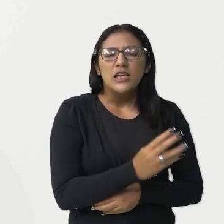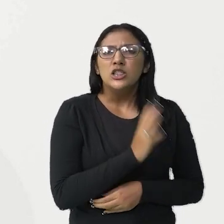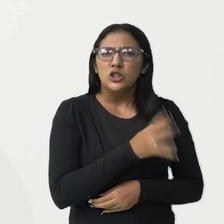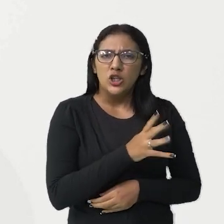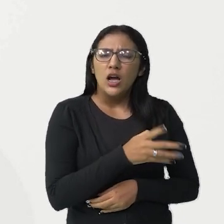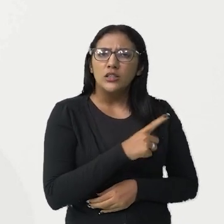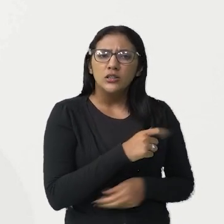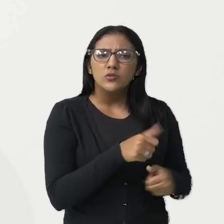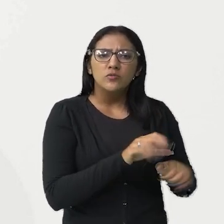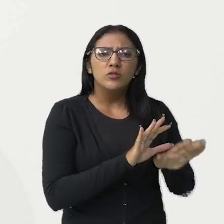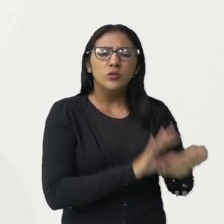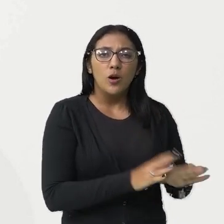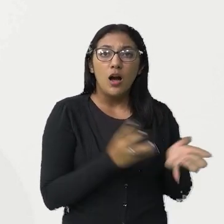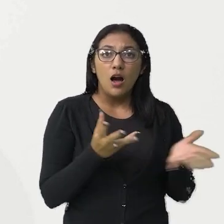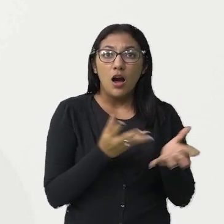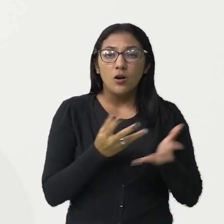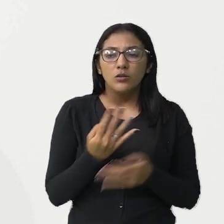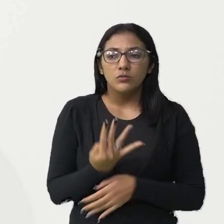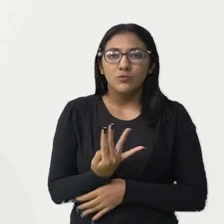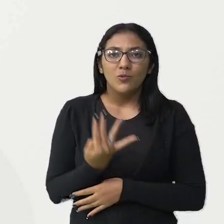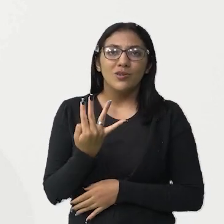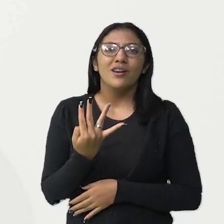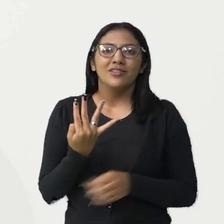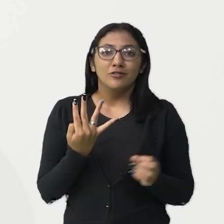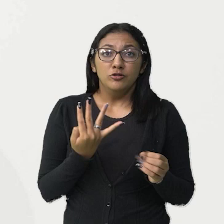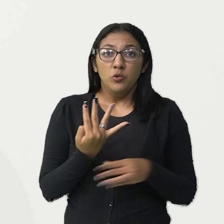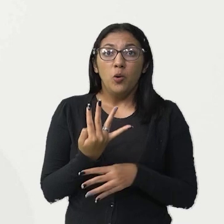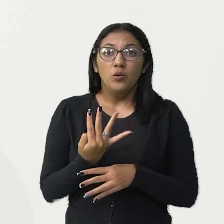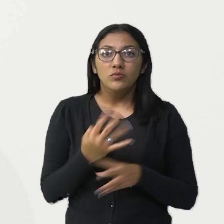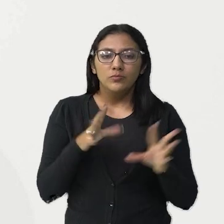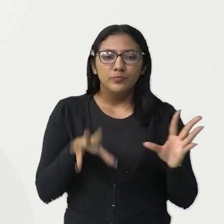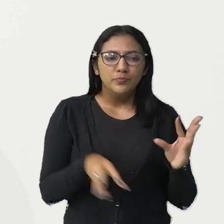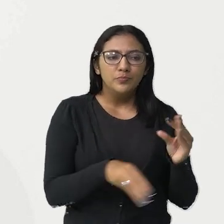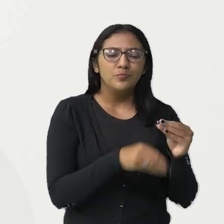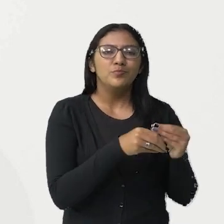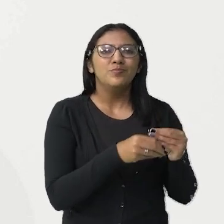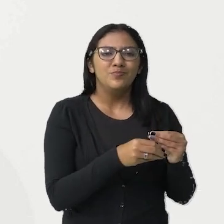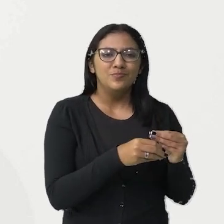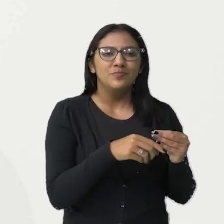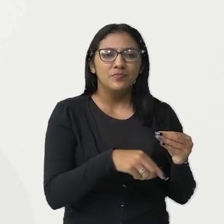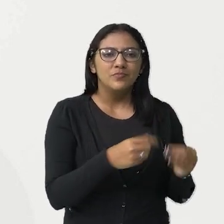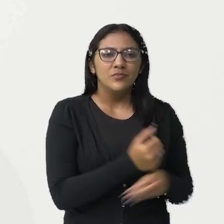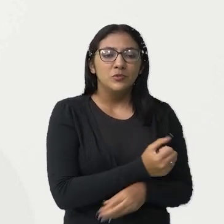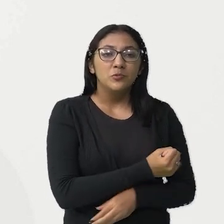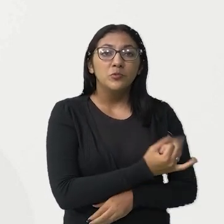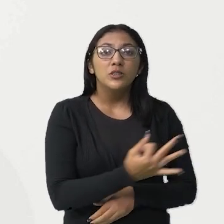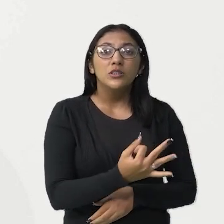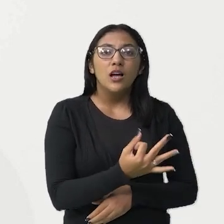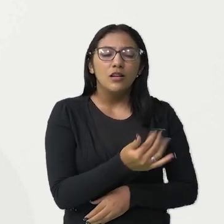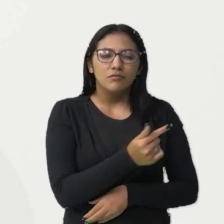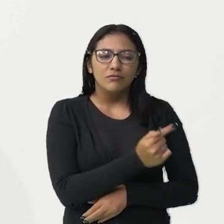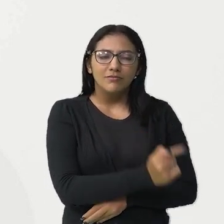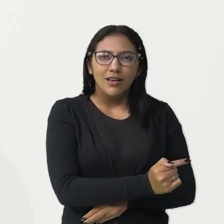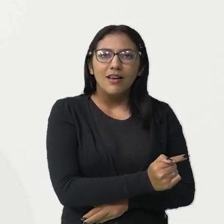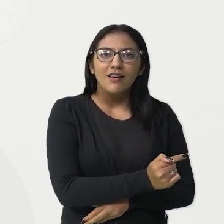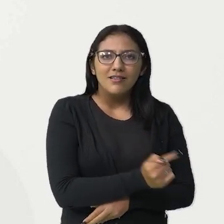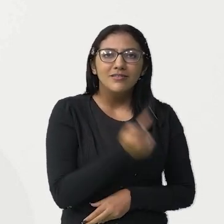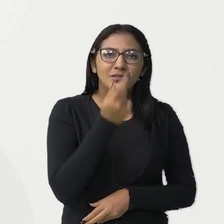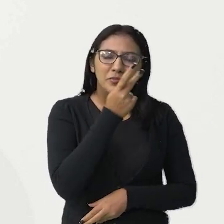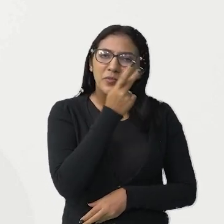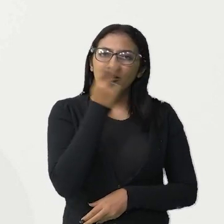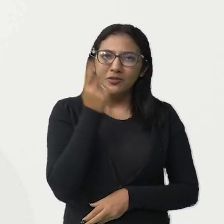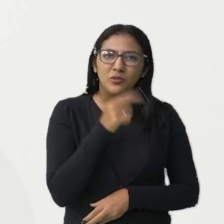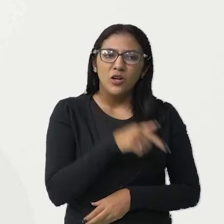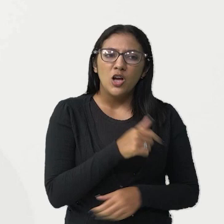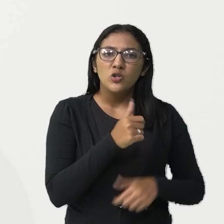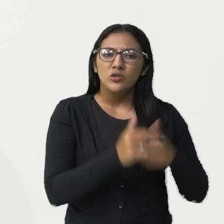trabalhando. Então nós já tínhamos 3 trabalhando, mais 4, nós temos agora 7 pessoas